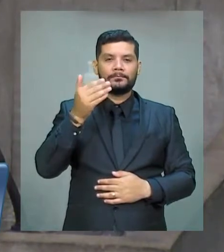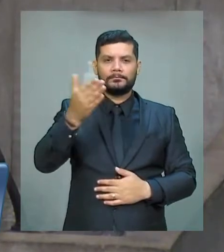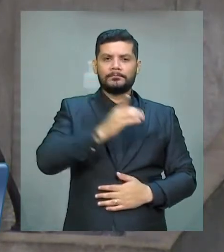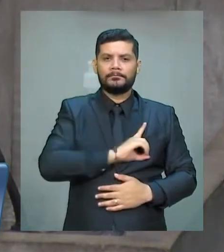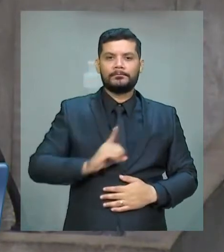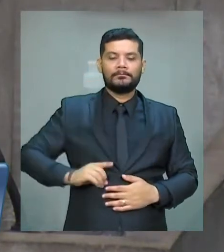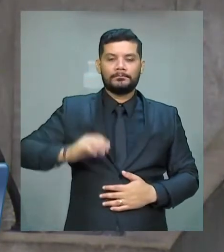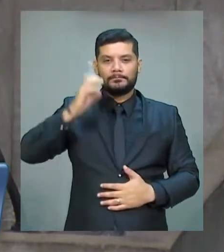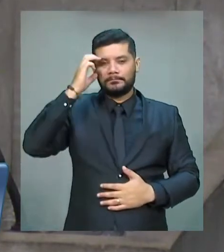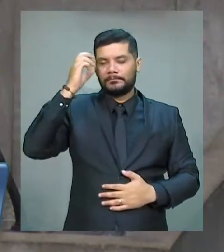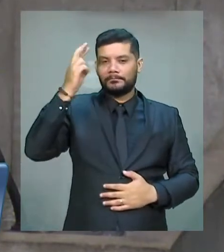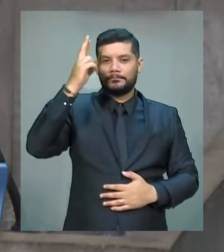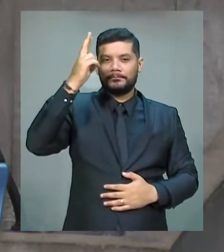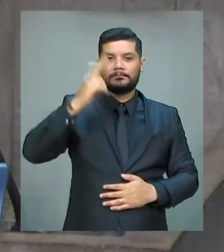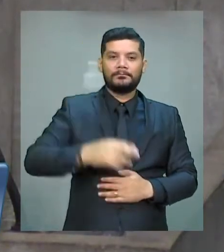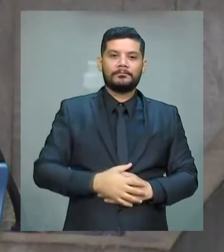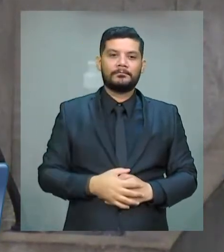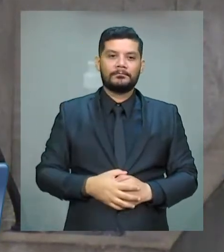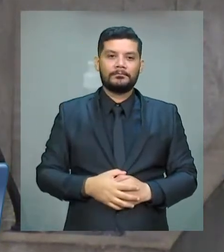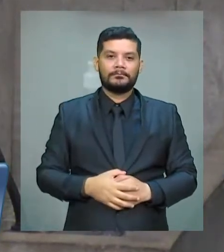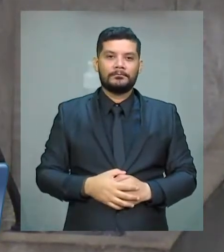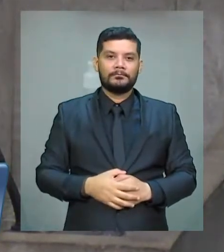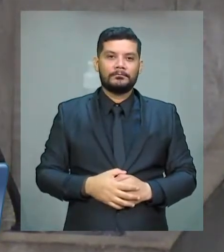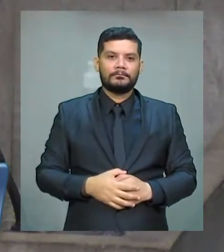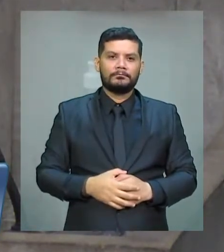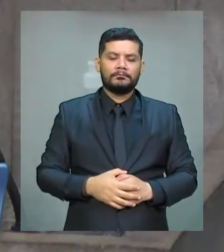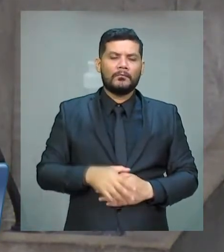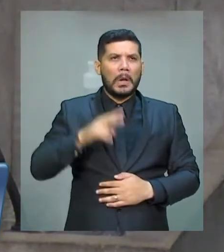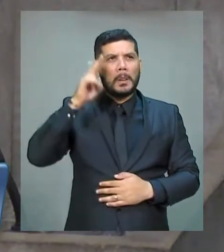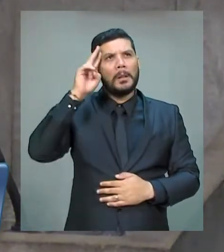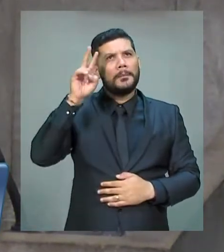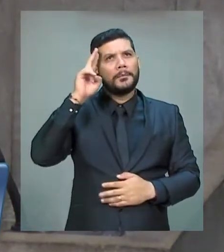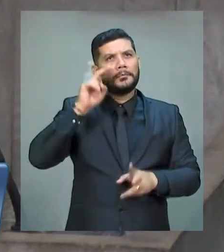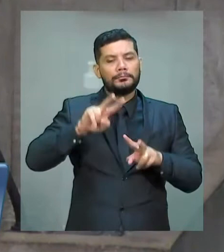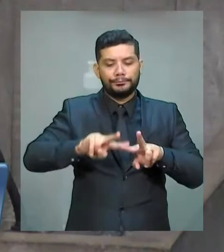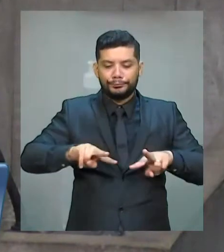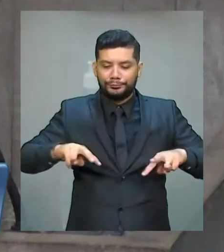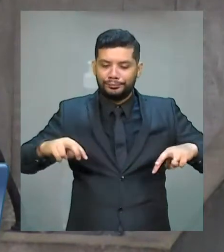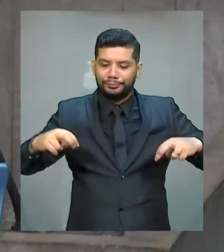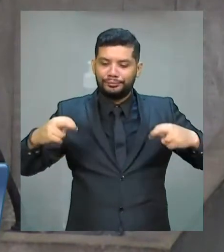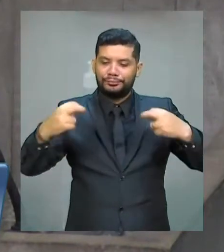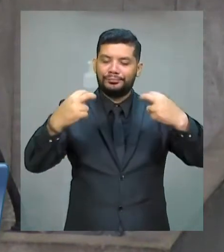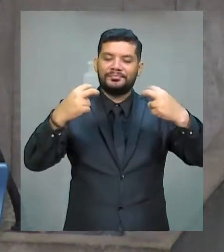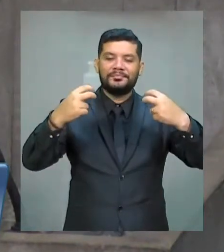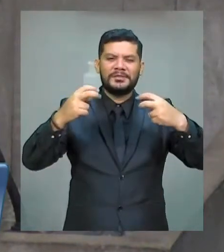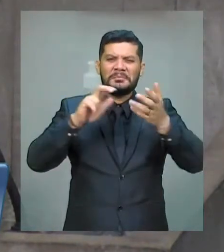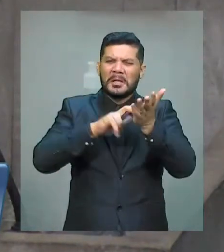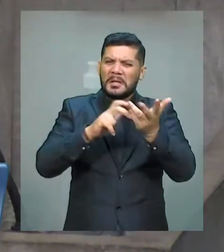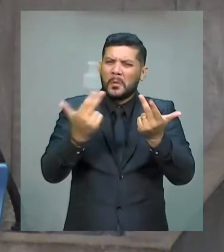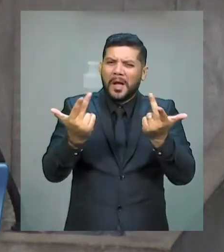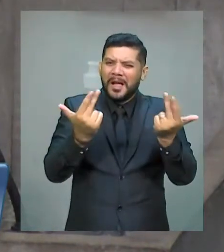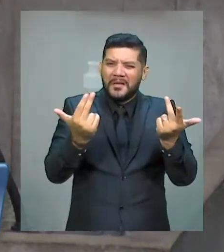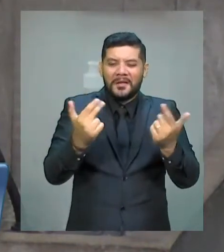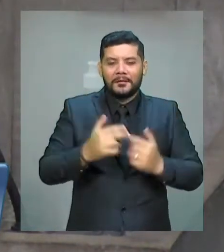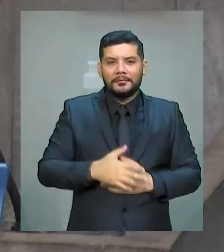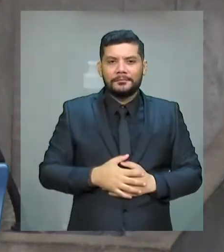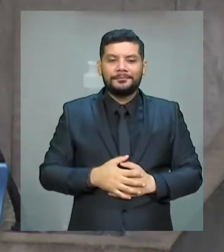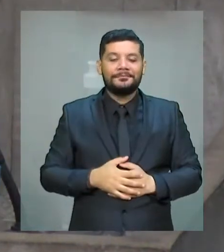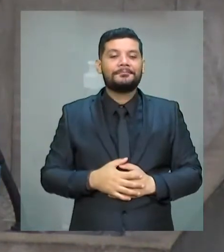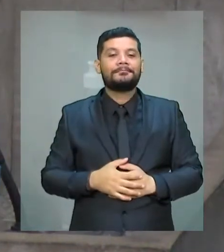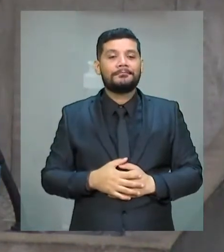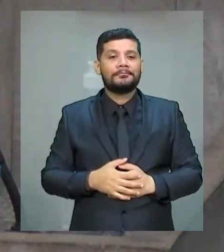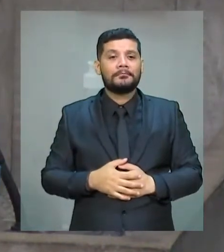lembro-me que era uma manhã tal qual esta, quando o deputado Acrisio levantou a